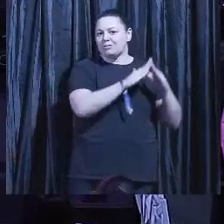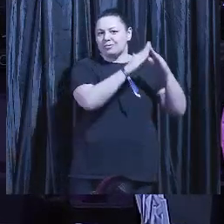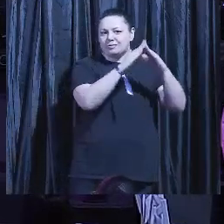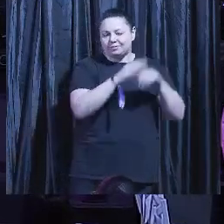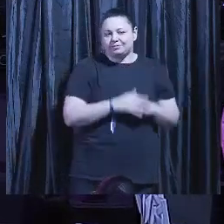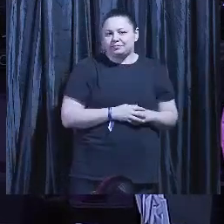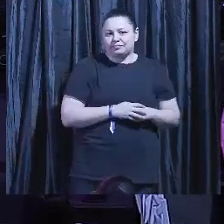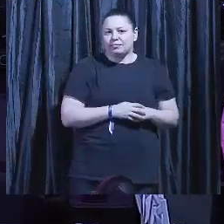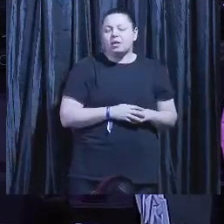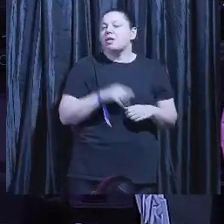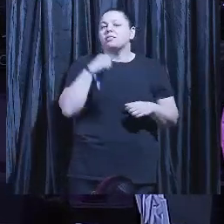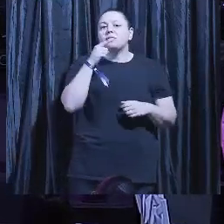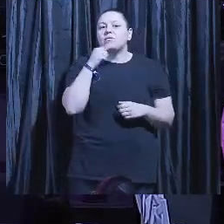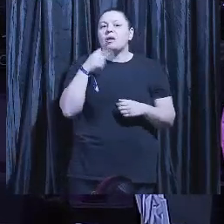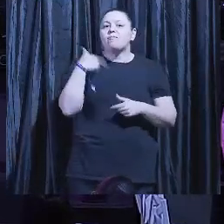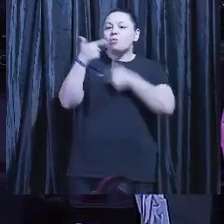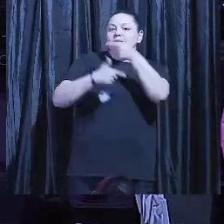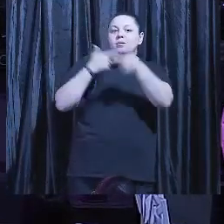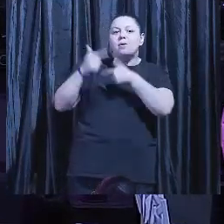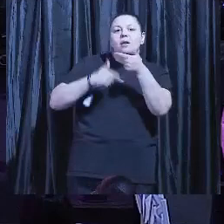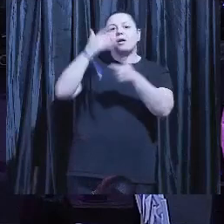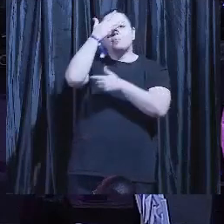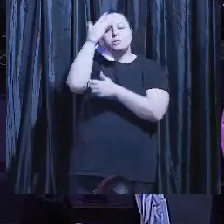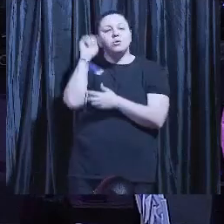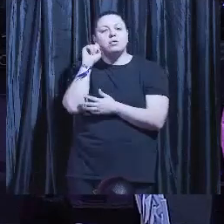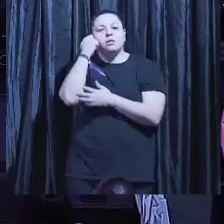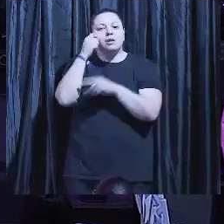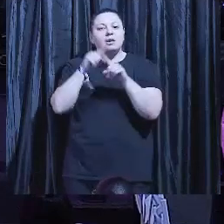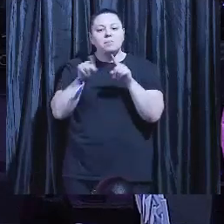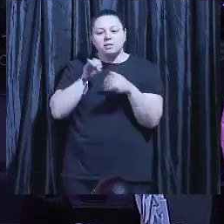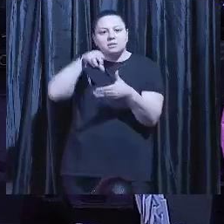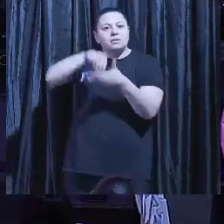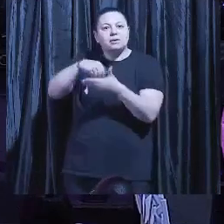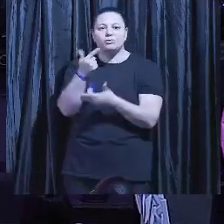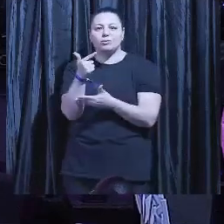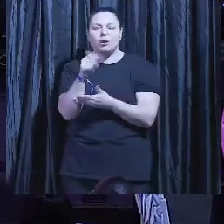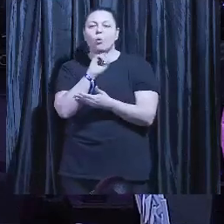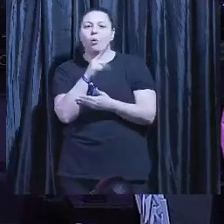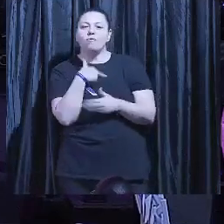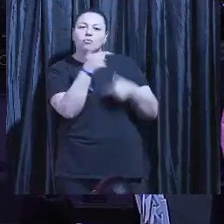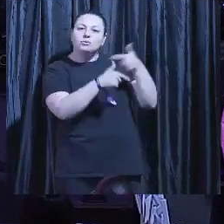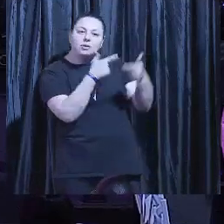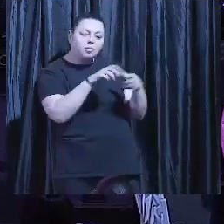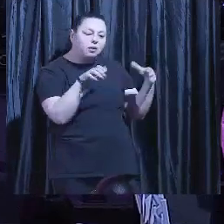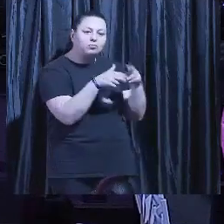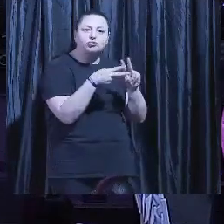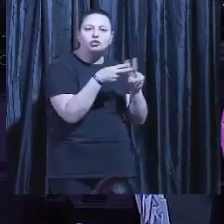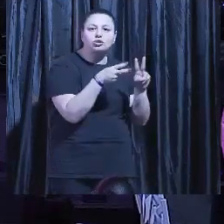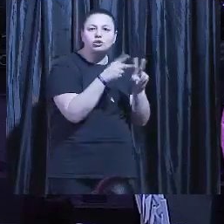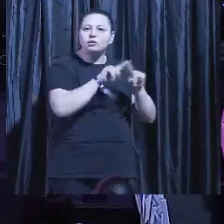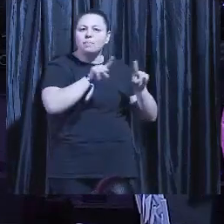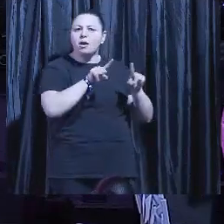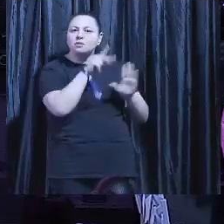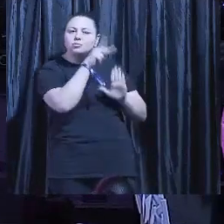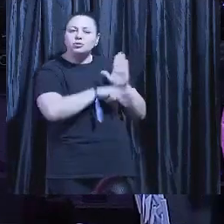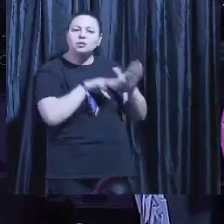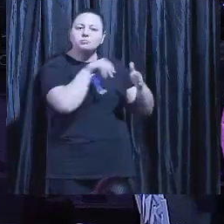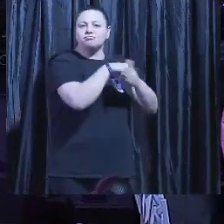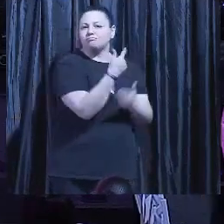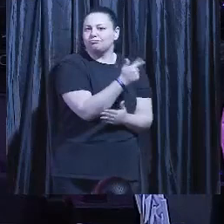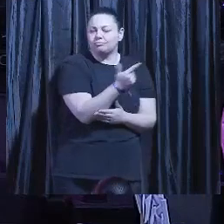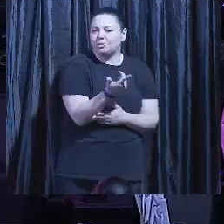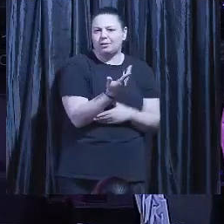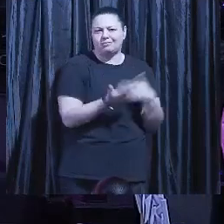com a população negra sem a população negra no processo, não dá para trabalhar com o indígena sem o indígena no processo, tá ligado? Então, o que eu quero dizer